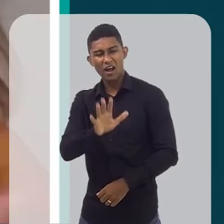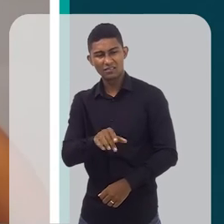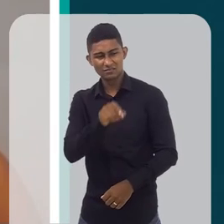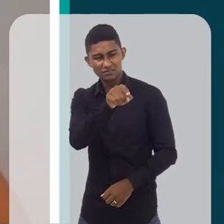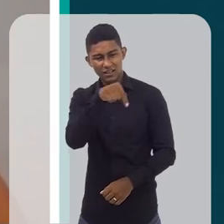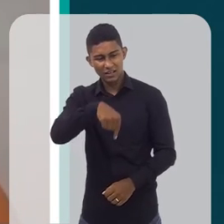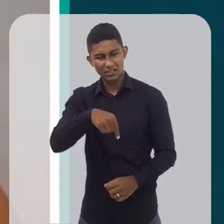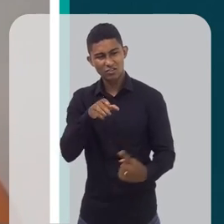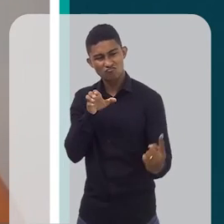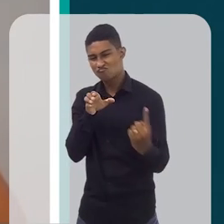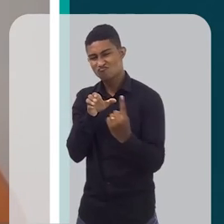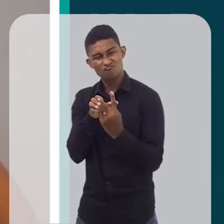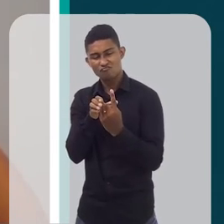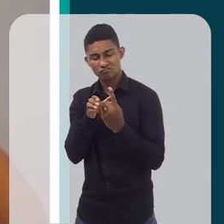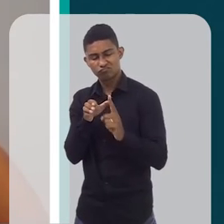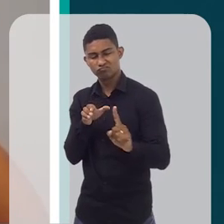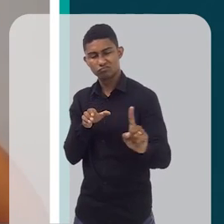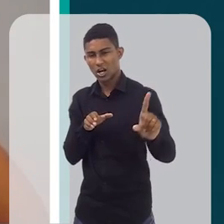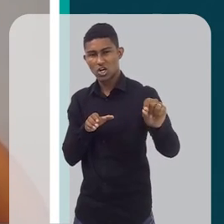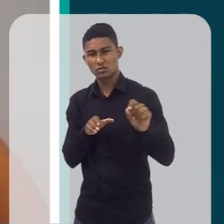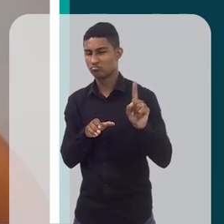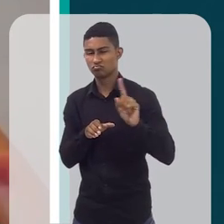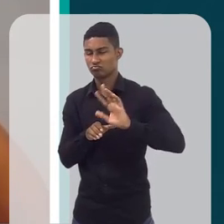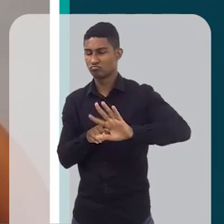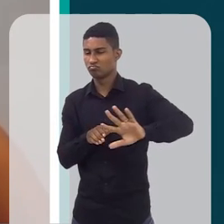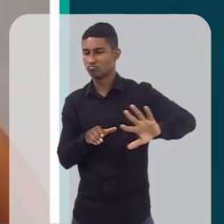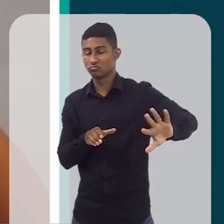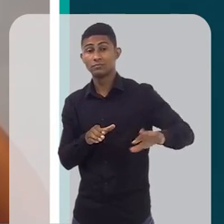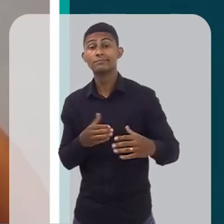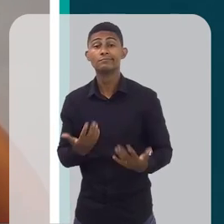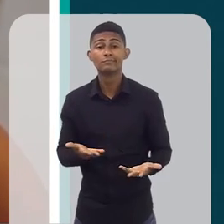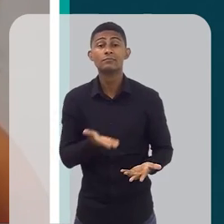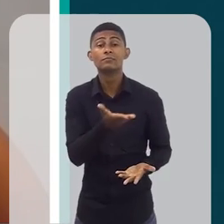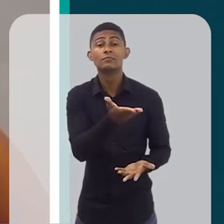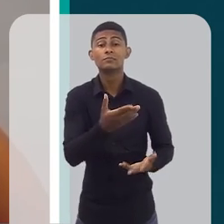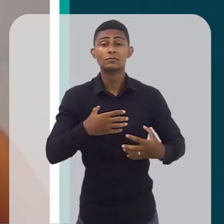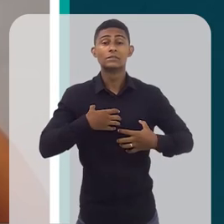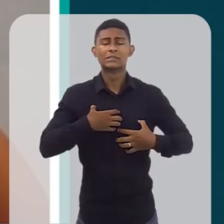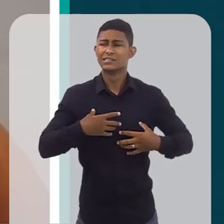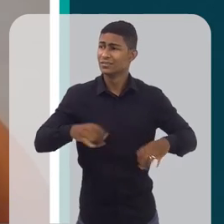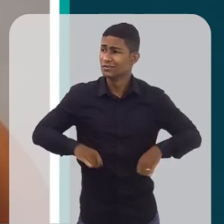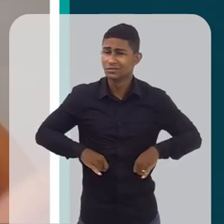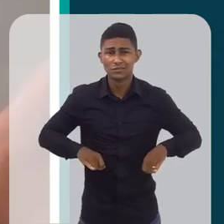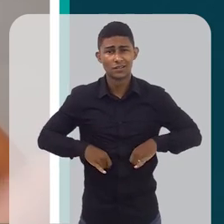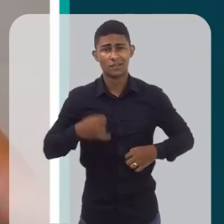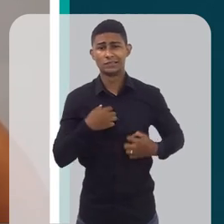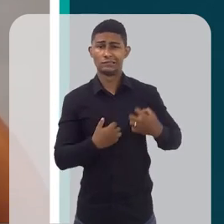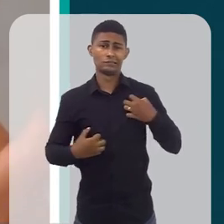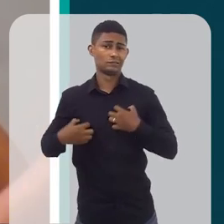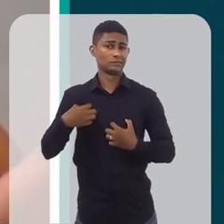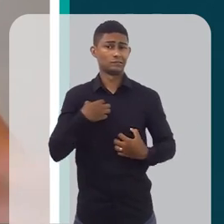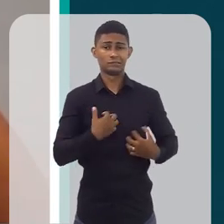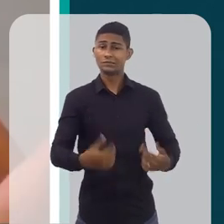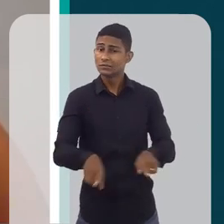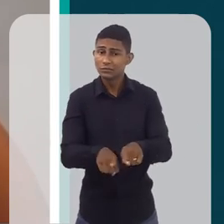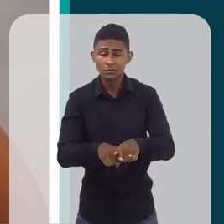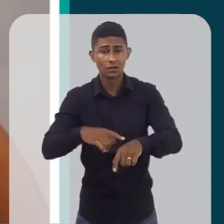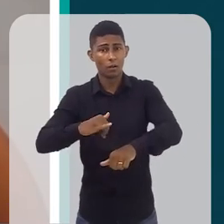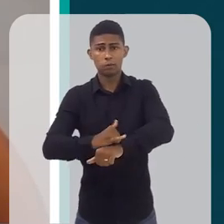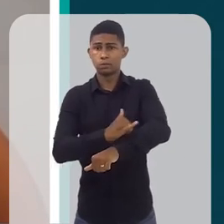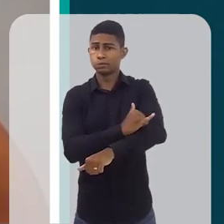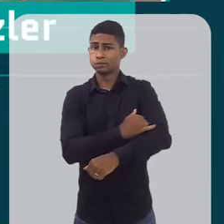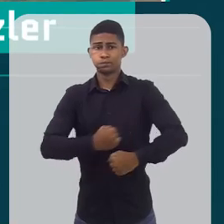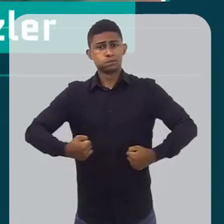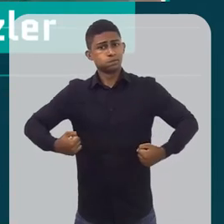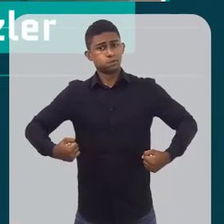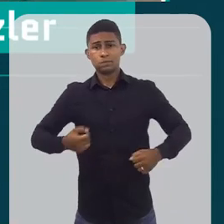o time e não escolhe o garotinho mais gordinho. E isso causa uma angústia, um sofrimento, que aí ele acaba gerando mais